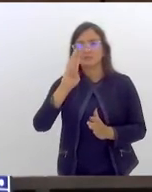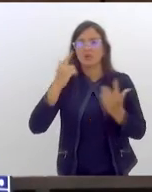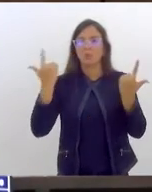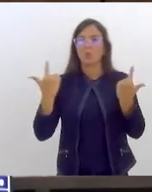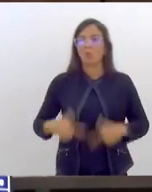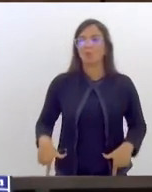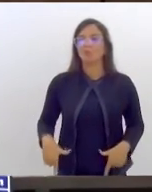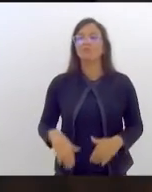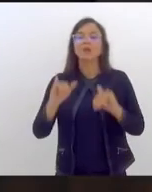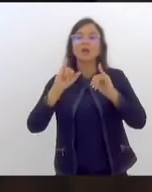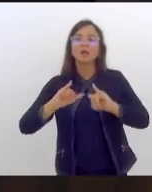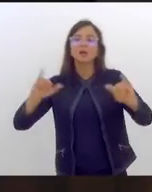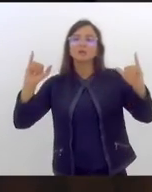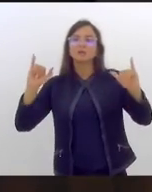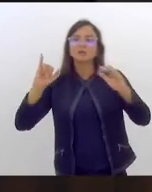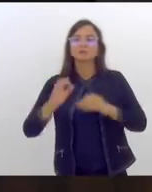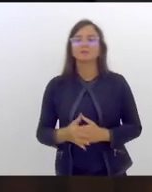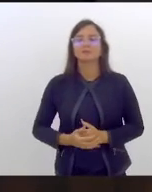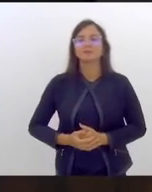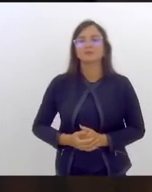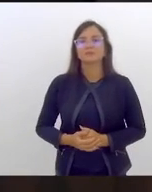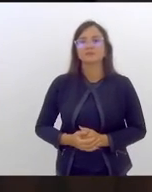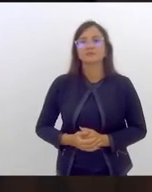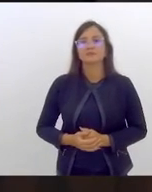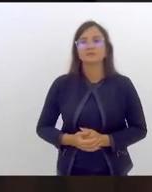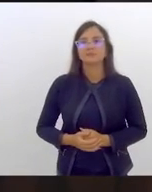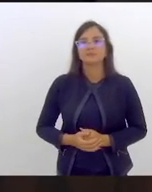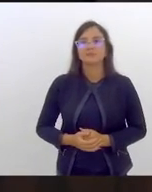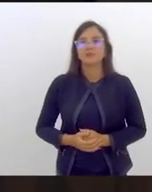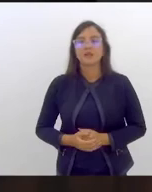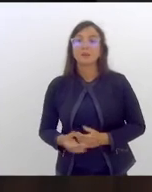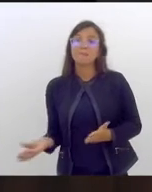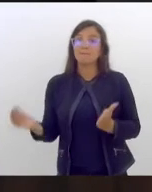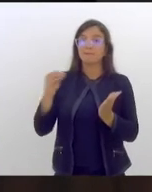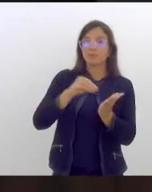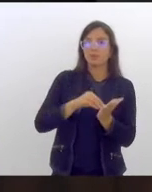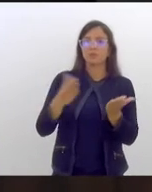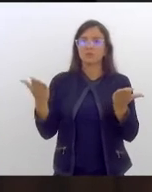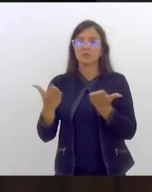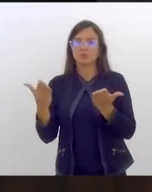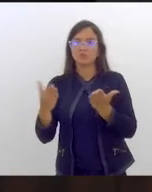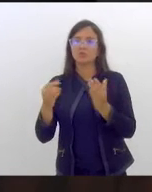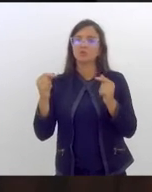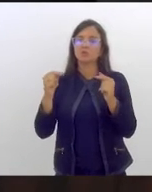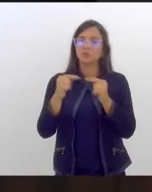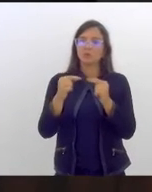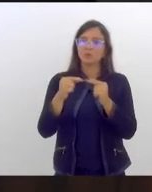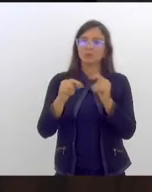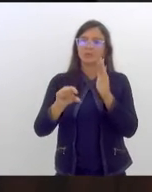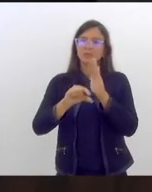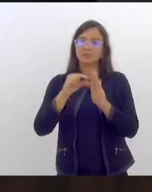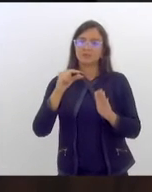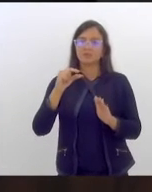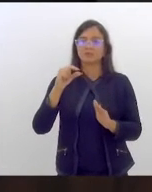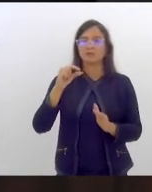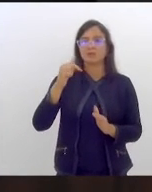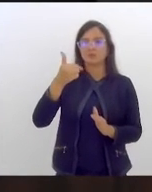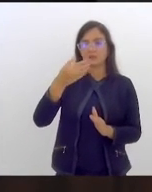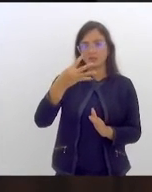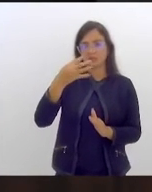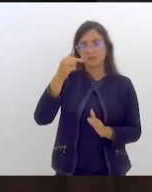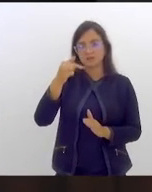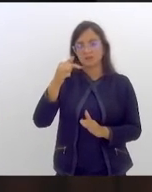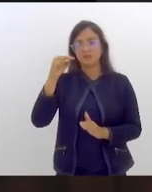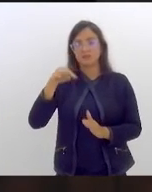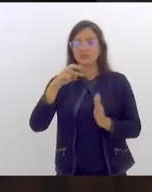anuncio incluído na hora do dia de acordo com o inciso 3º do artigo 47 do regimento interno e tramitação